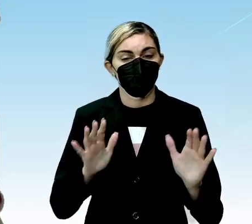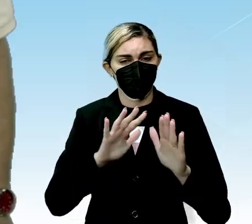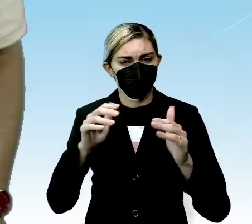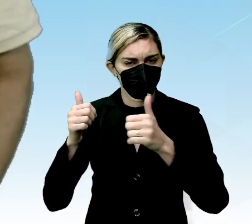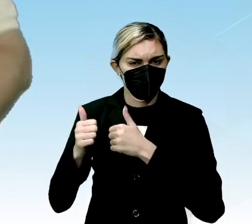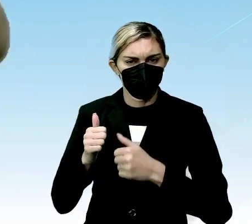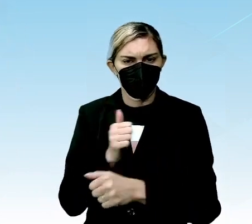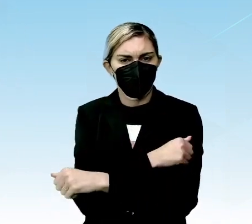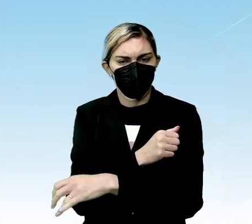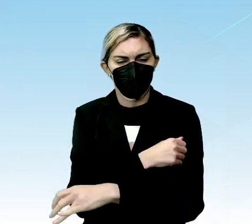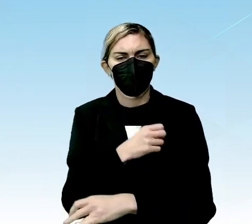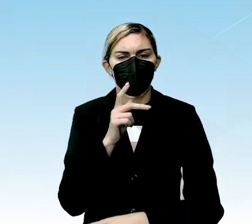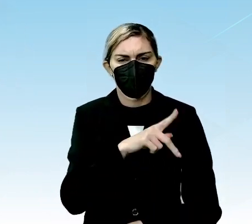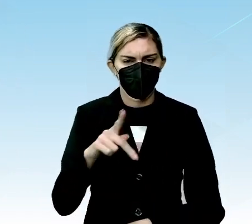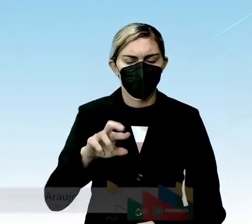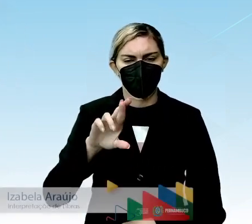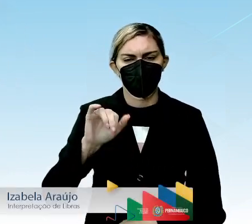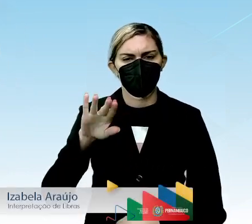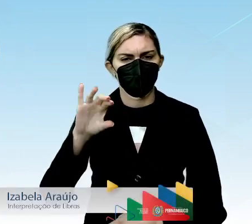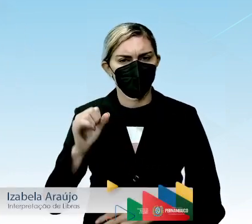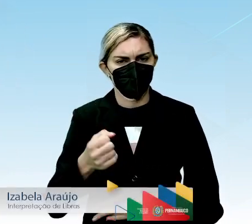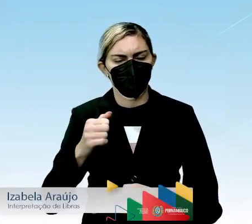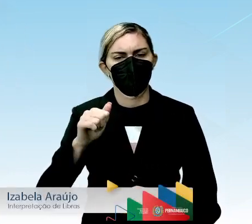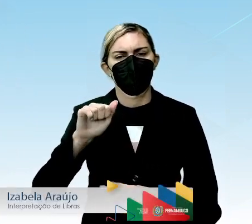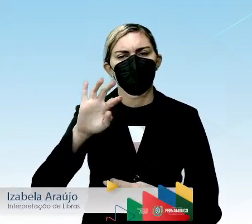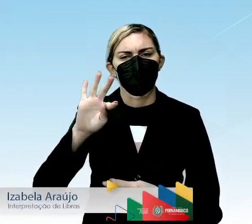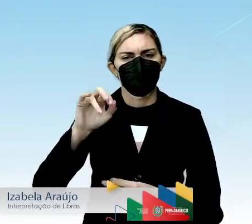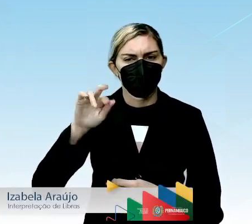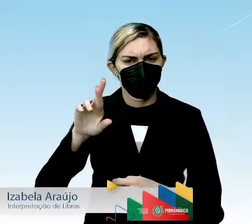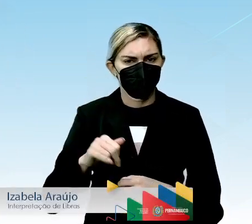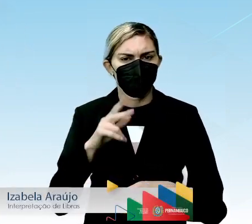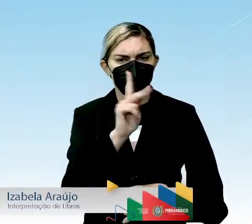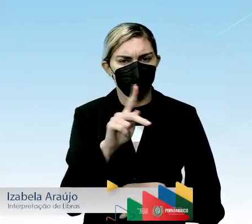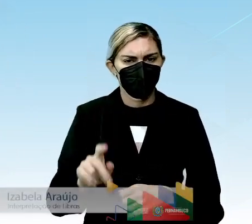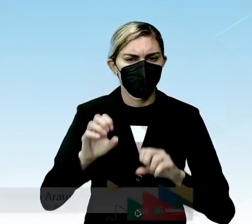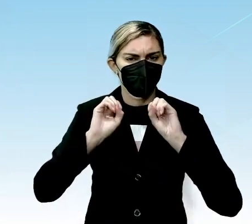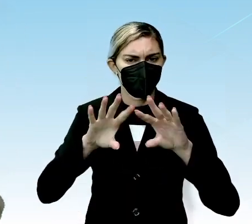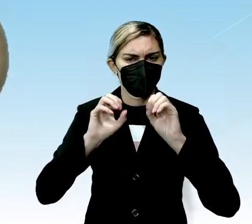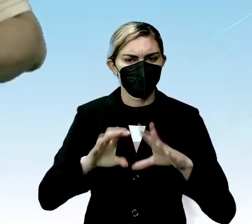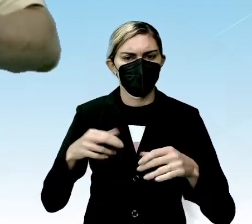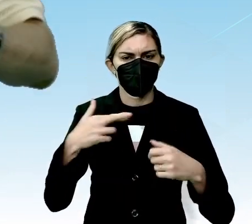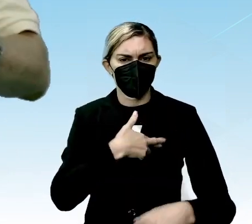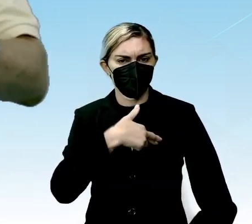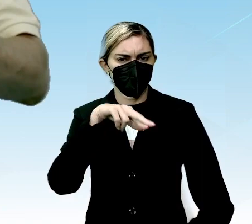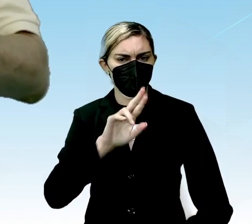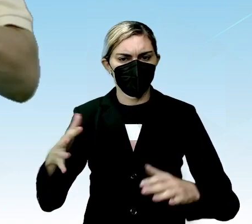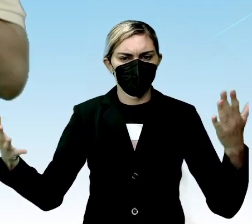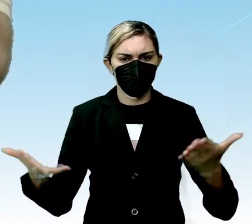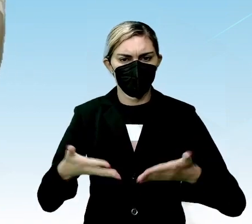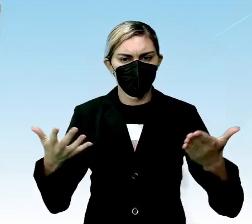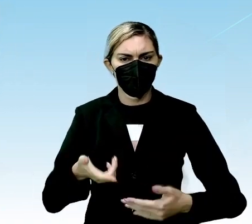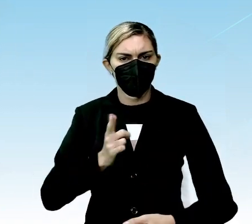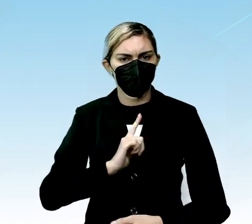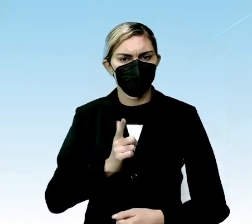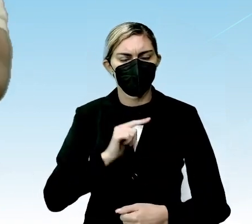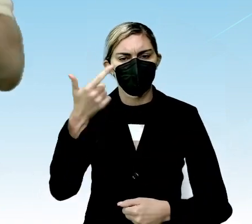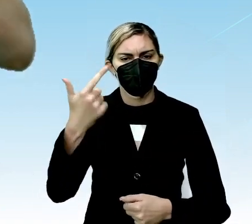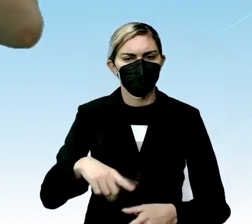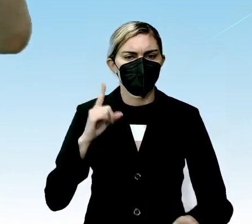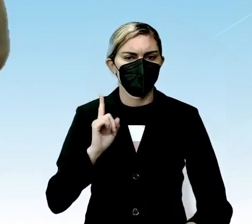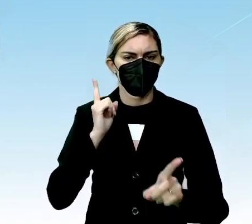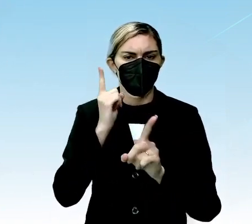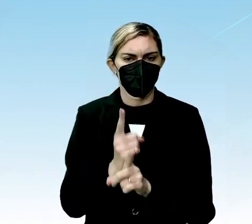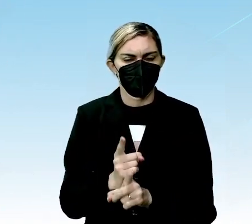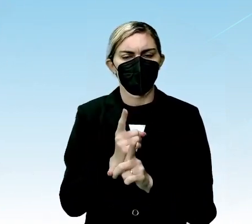Olá, estudantes! Eu sou o professor Robson Anselmo Tavares, professor de ensino religioso, e hoje nós temos mais um encontro